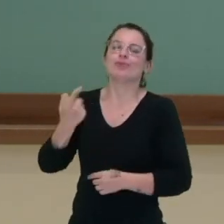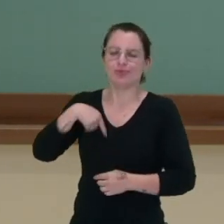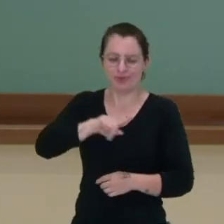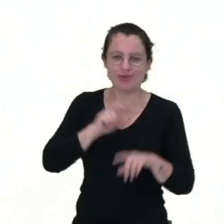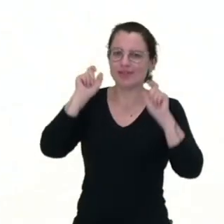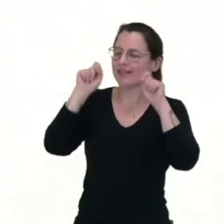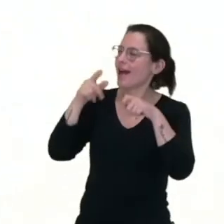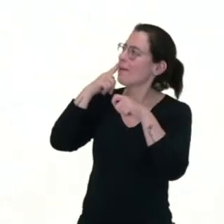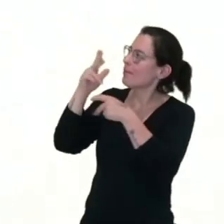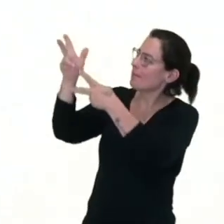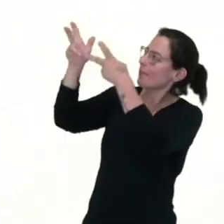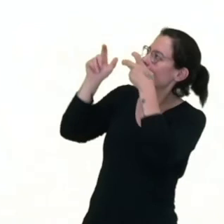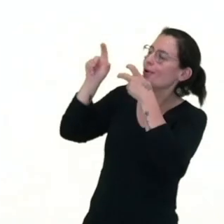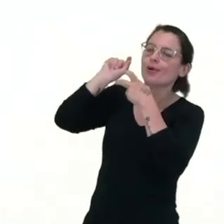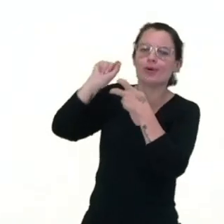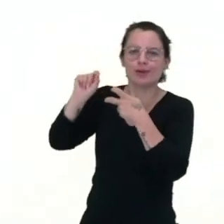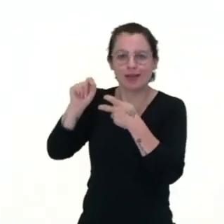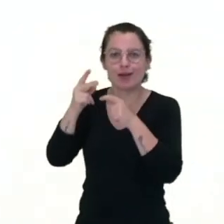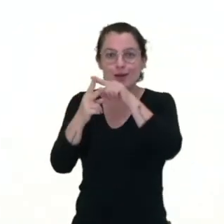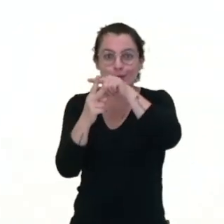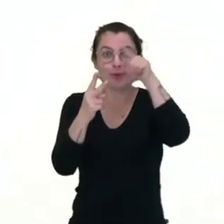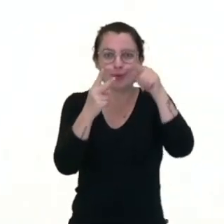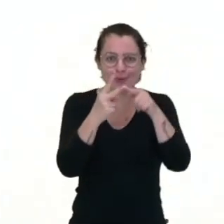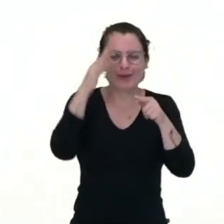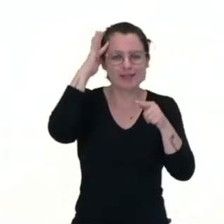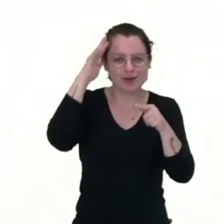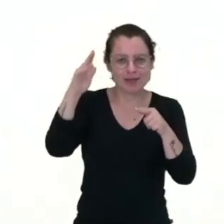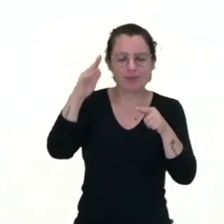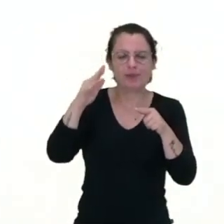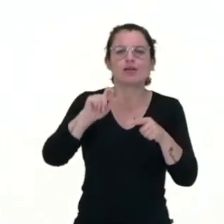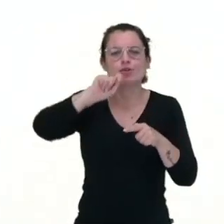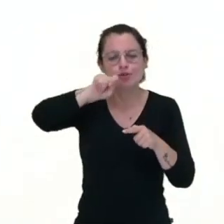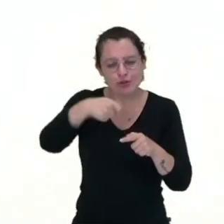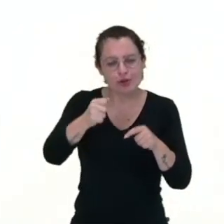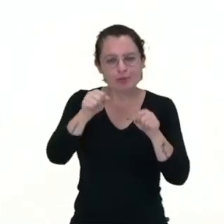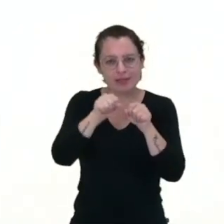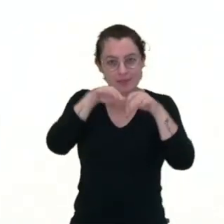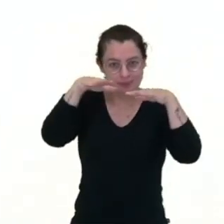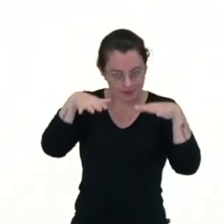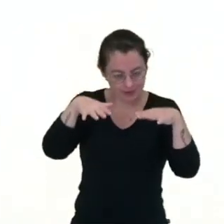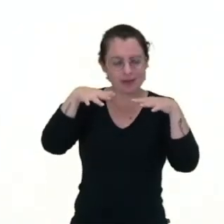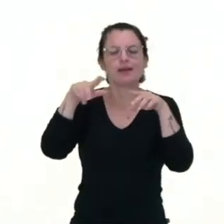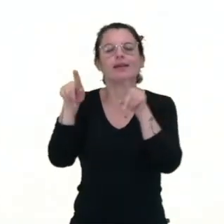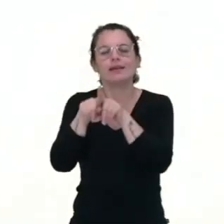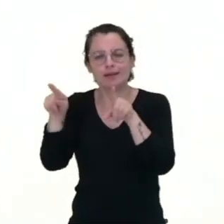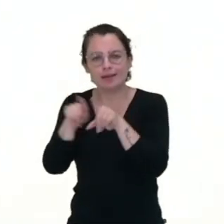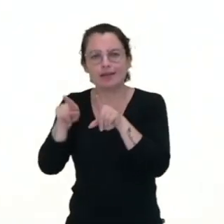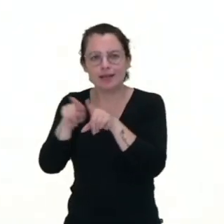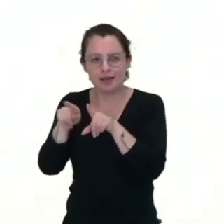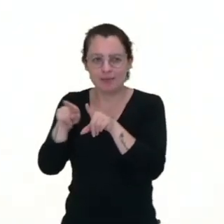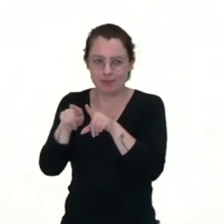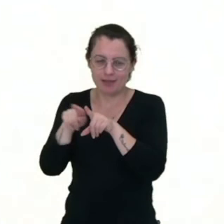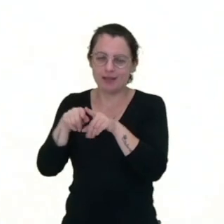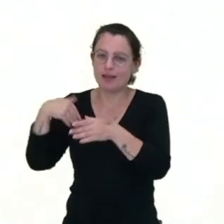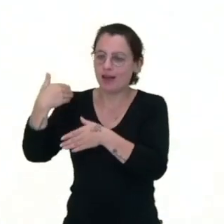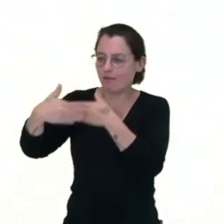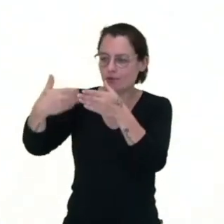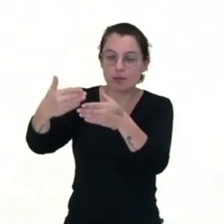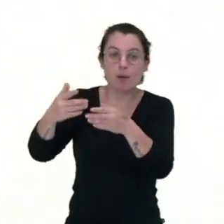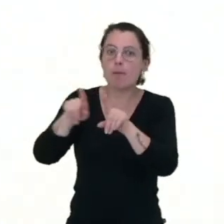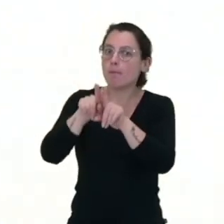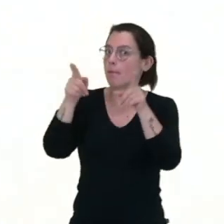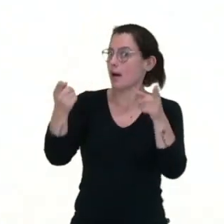duas teorias acerca do surgimento da vida na Terra. A teoria do criacionismo, a charge não